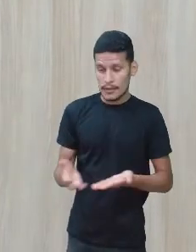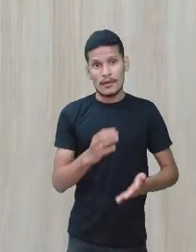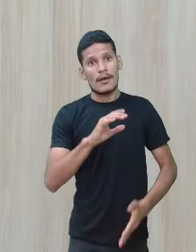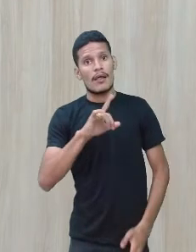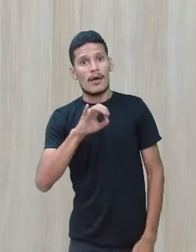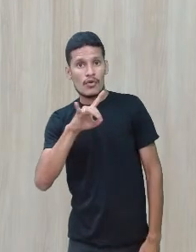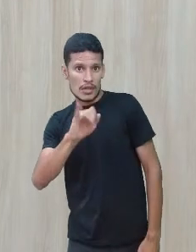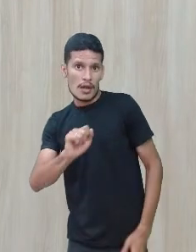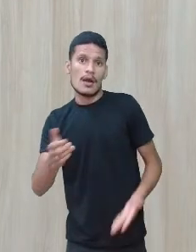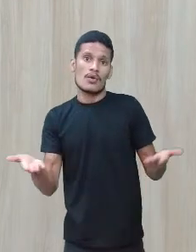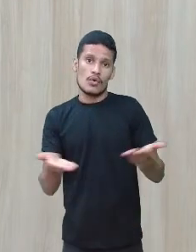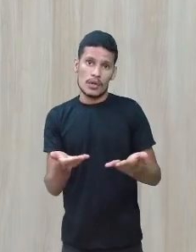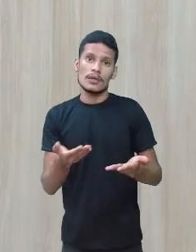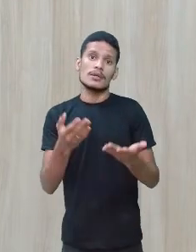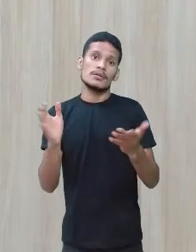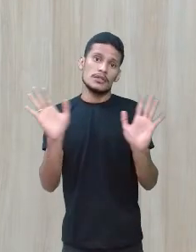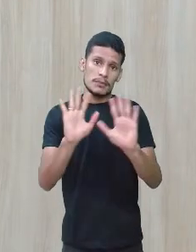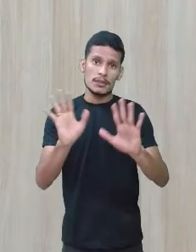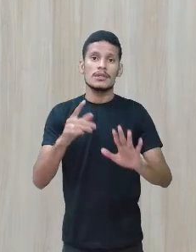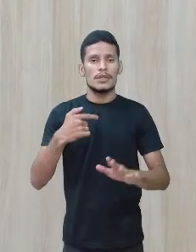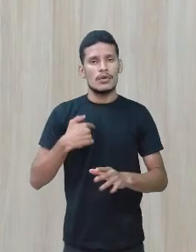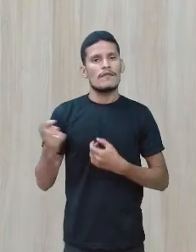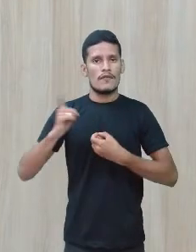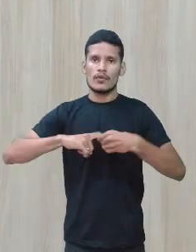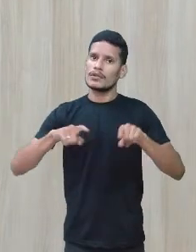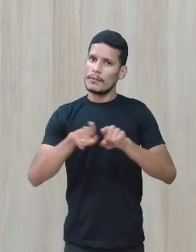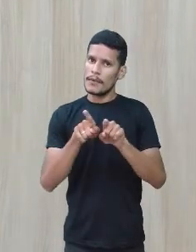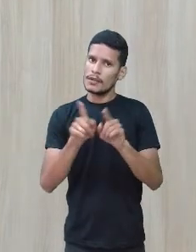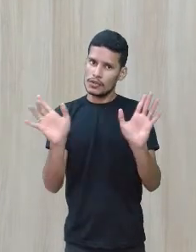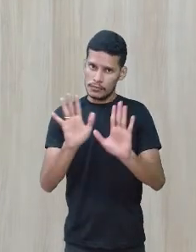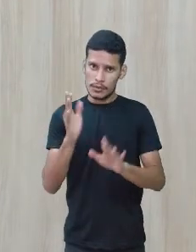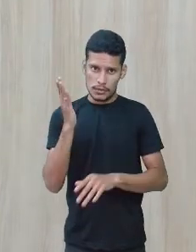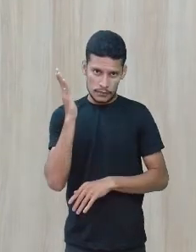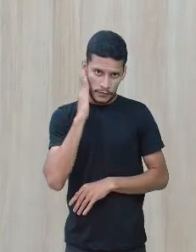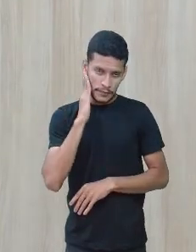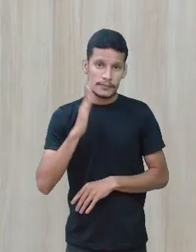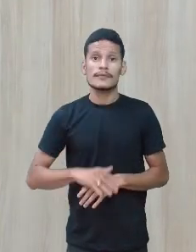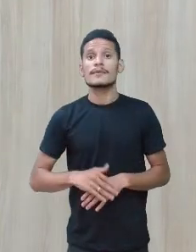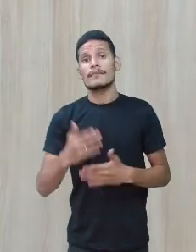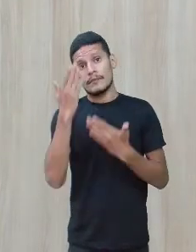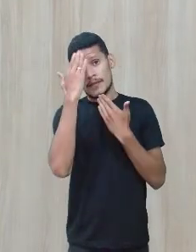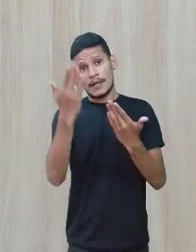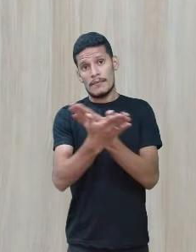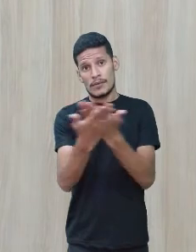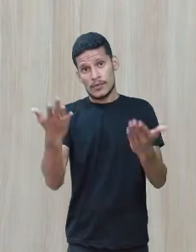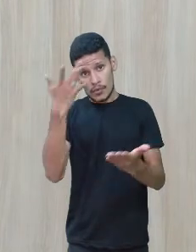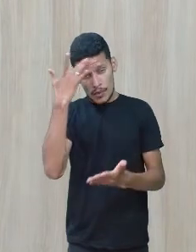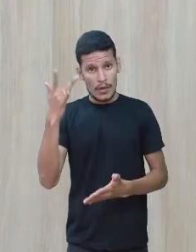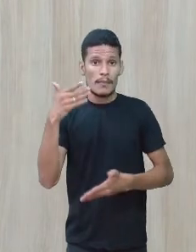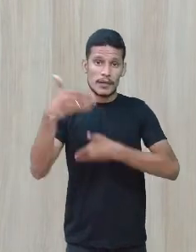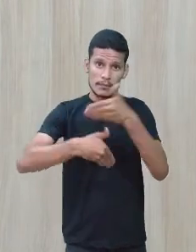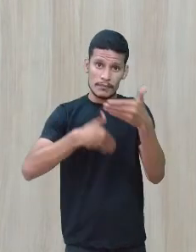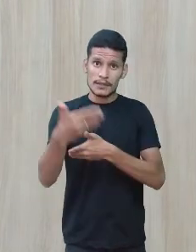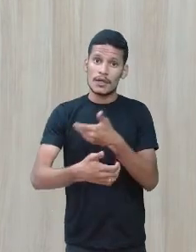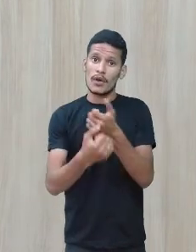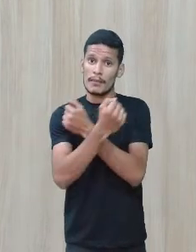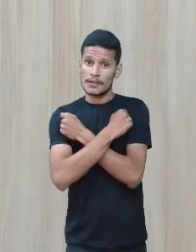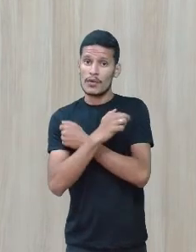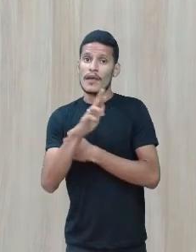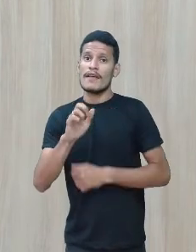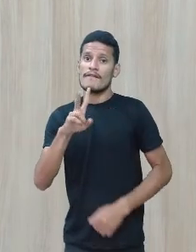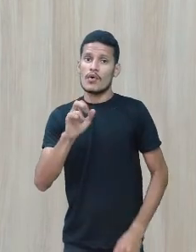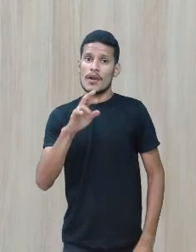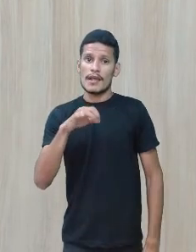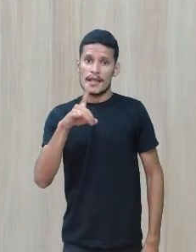despedir aí de vocês e eu volto para me despedir também. Obrigada, pessoal, pela participação de vocês. Um abração, professor